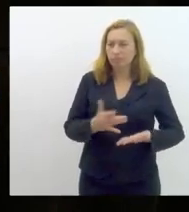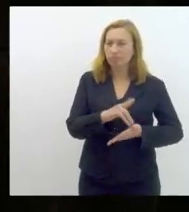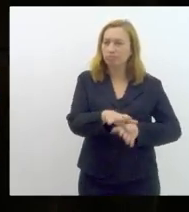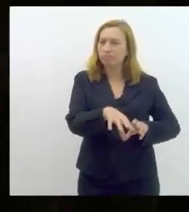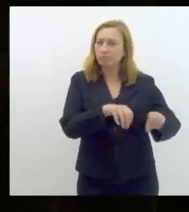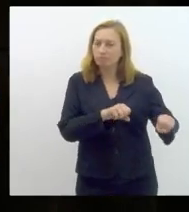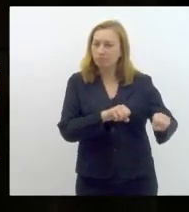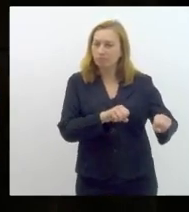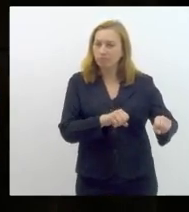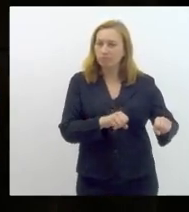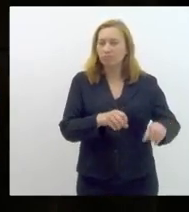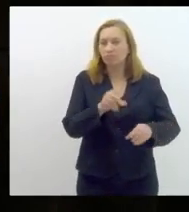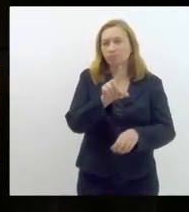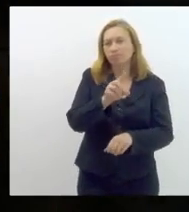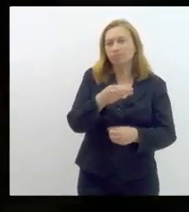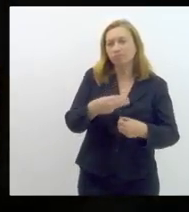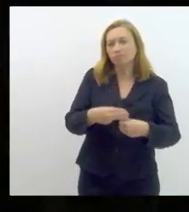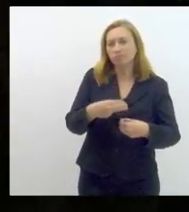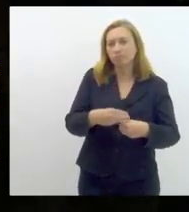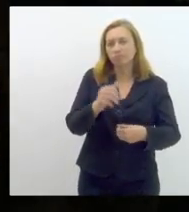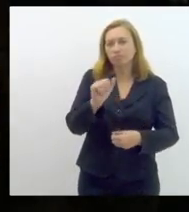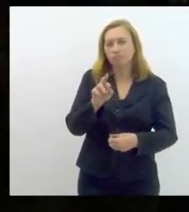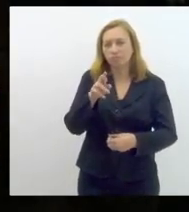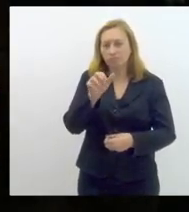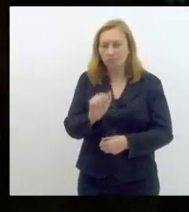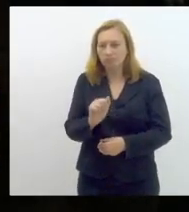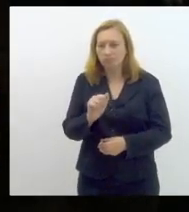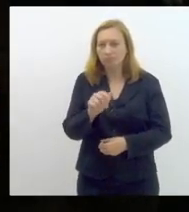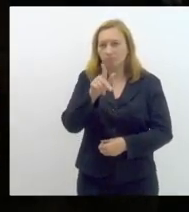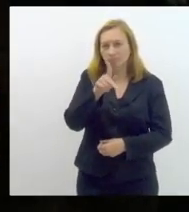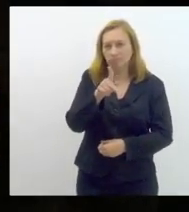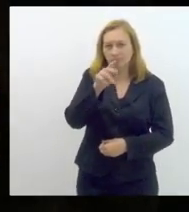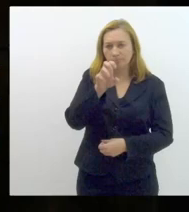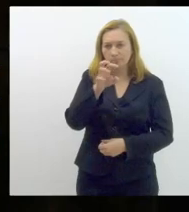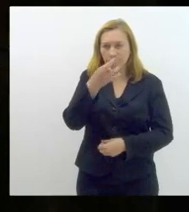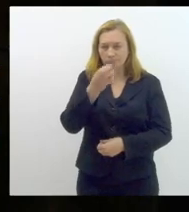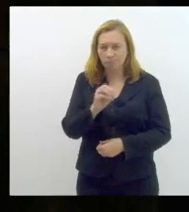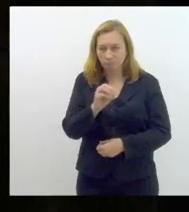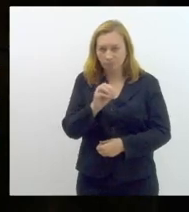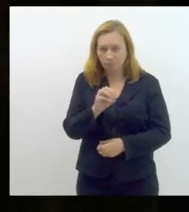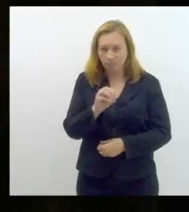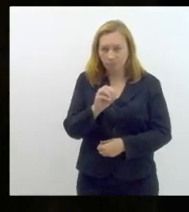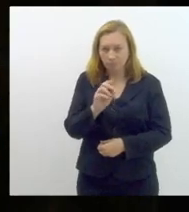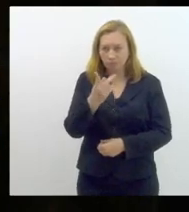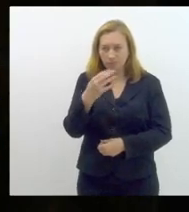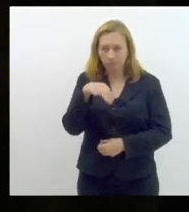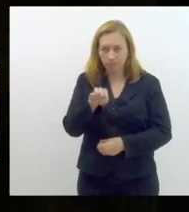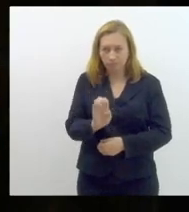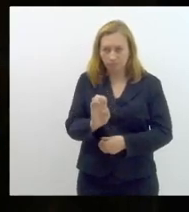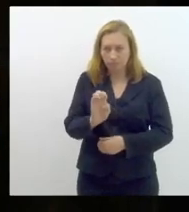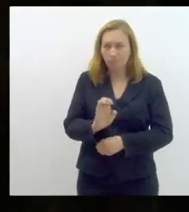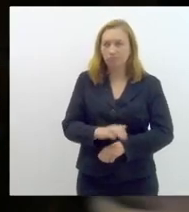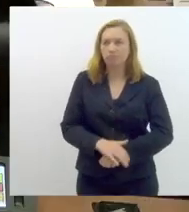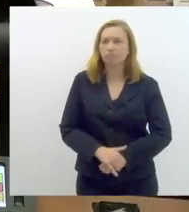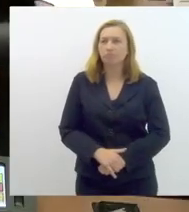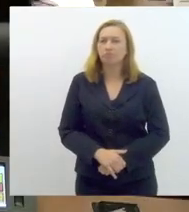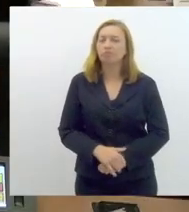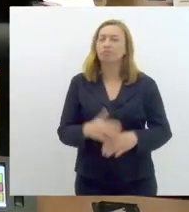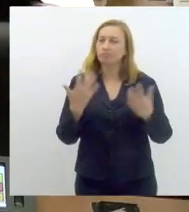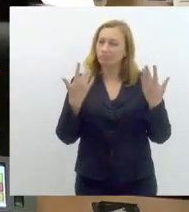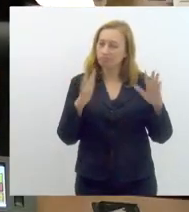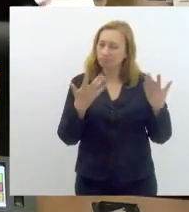do município de Angra dos Reis, Pedro Henrique Mamedes Moreira.